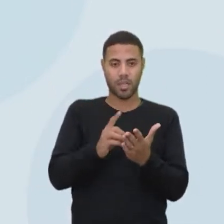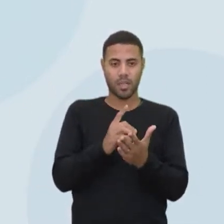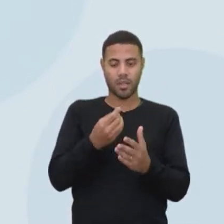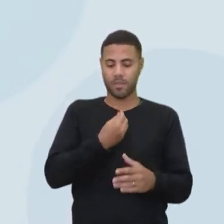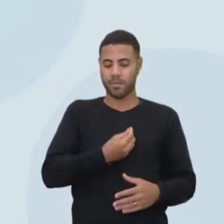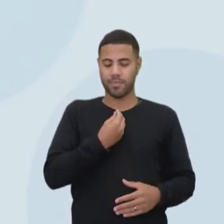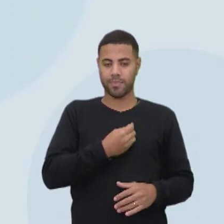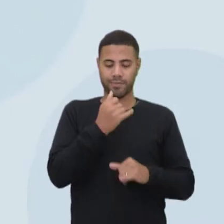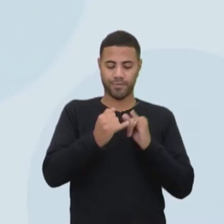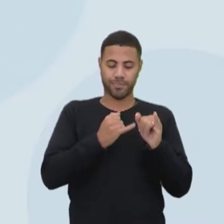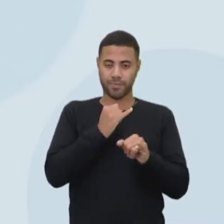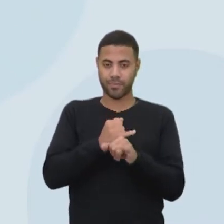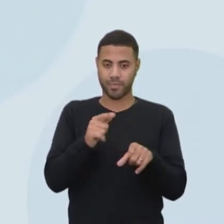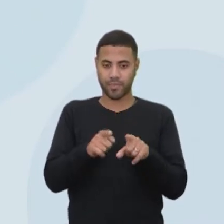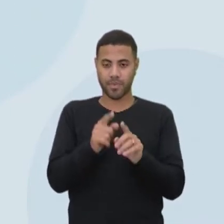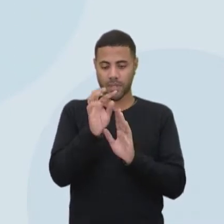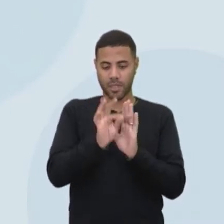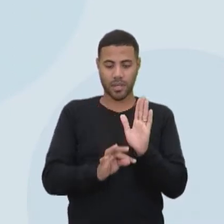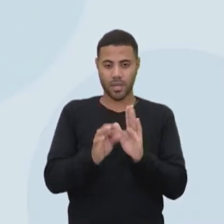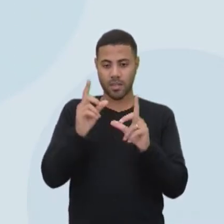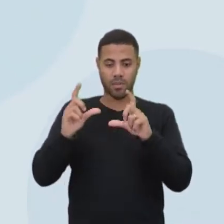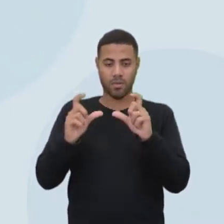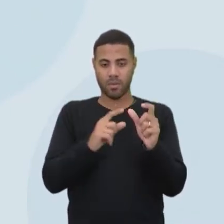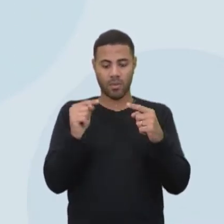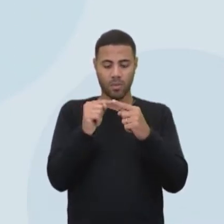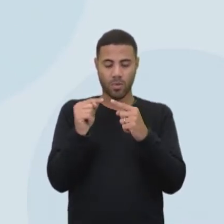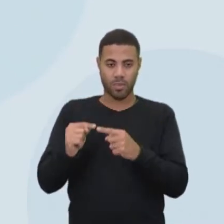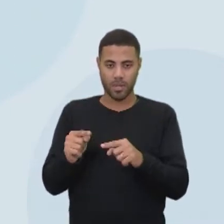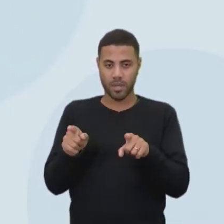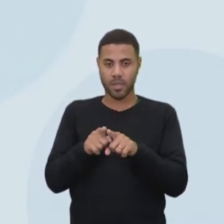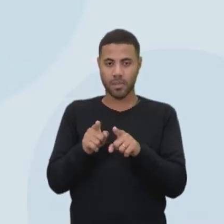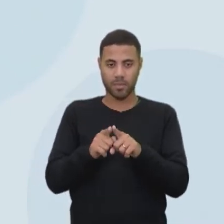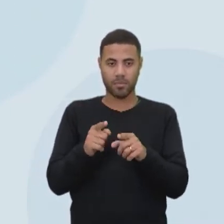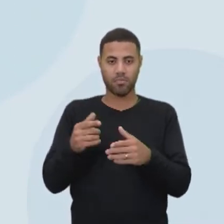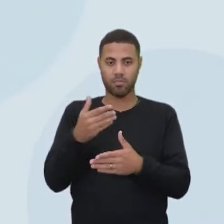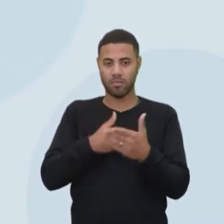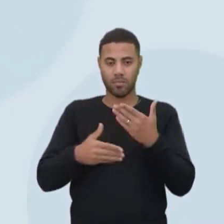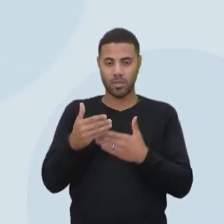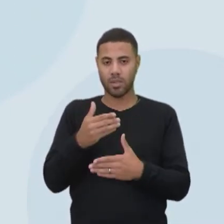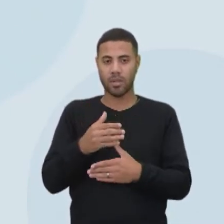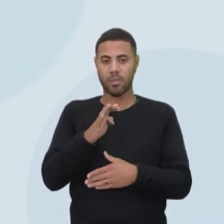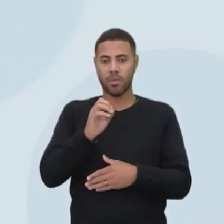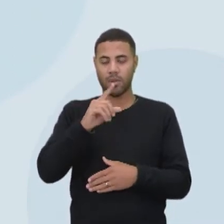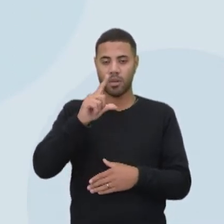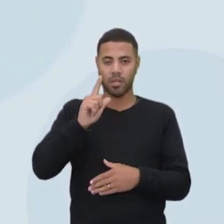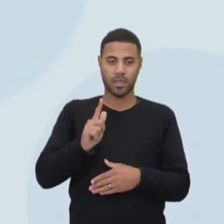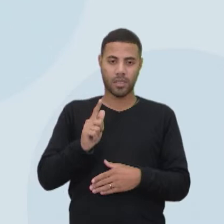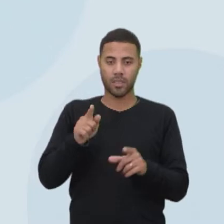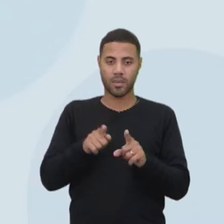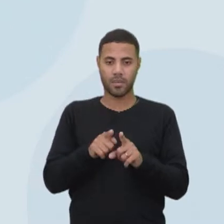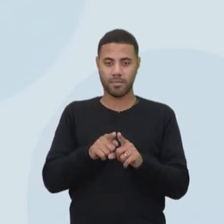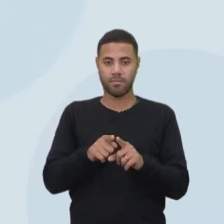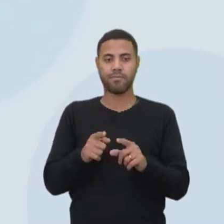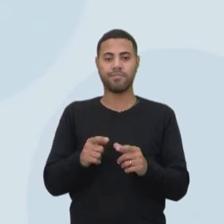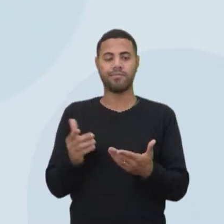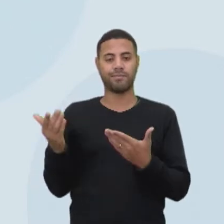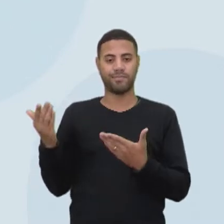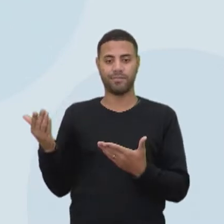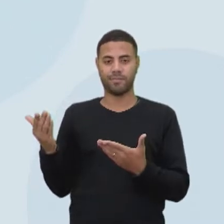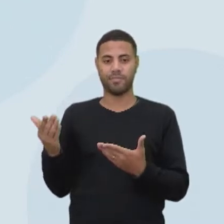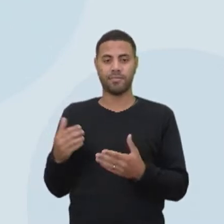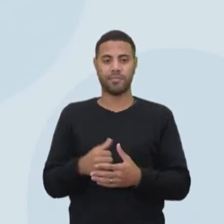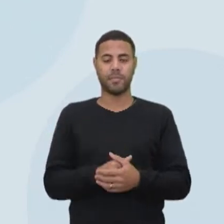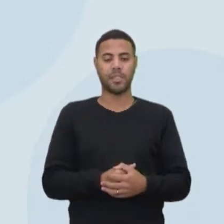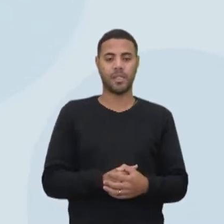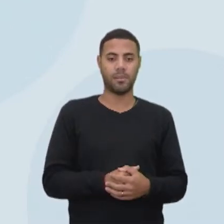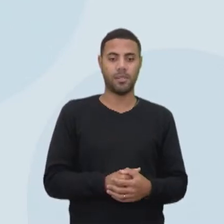blog típico combina textos, imagens e hiperligações para outros blogs. Isso aí a gente chama dos hiperlinks,